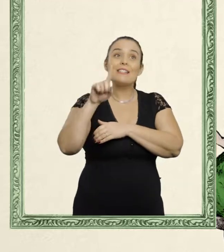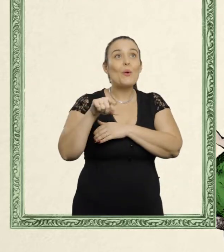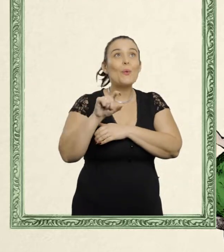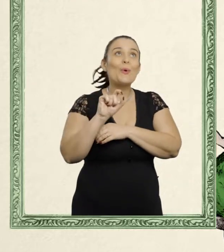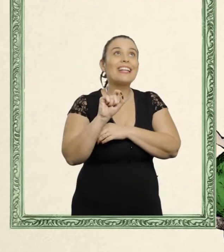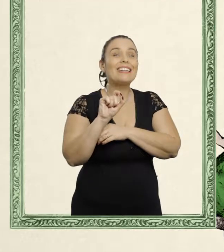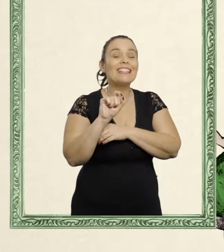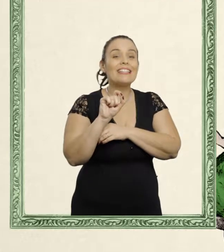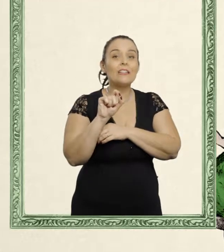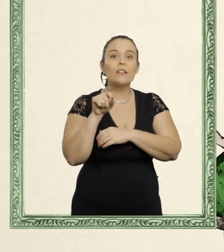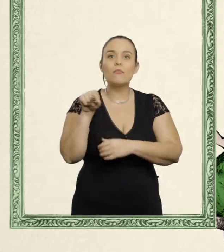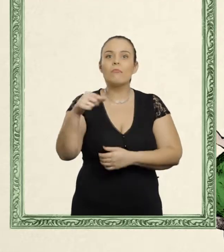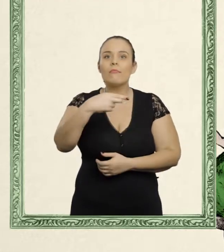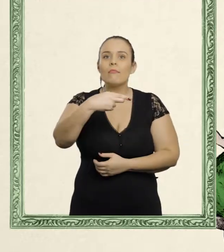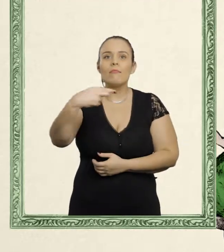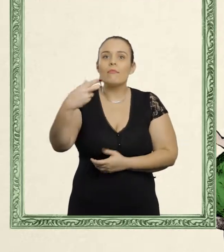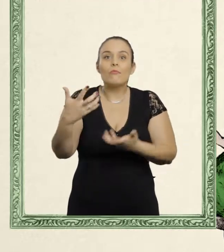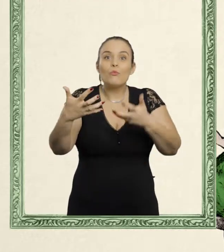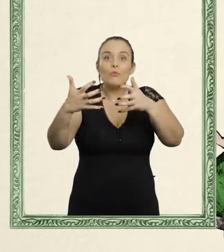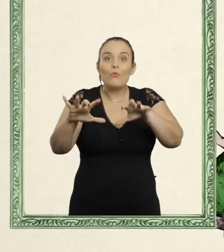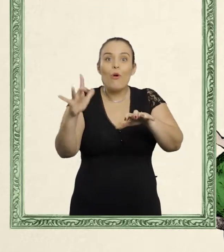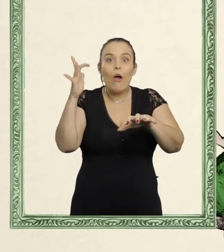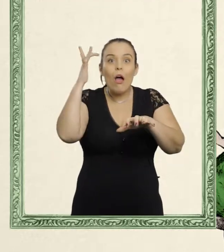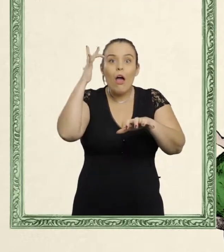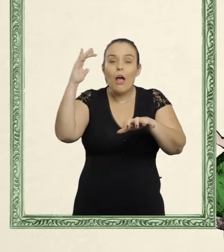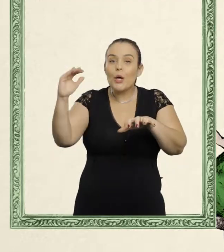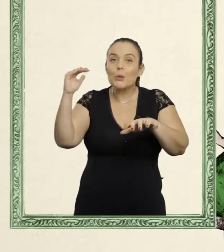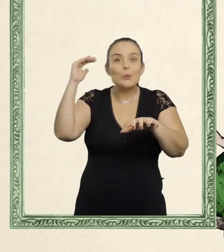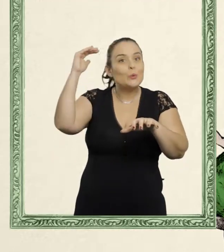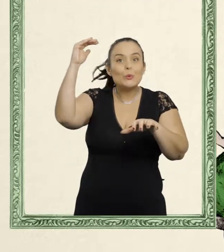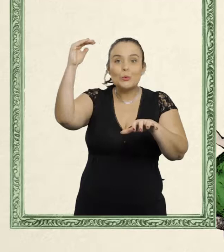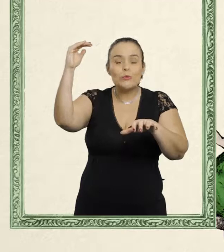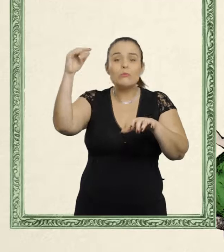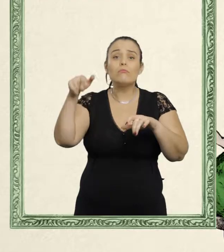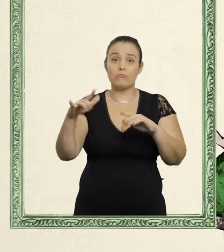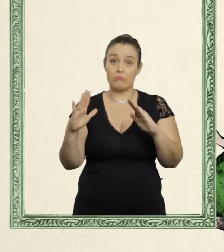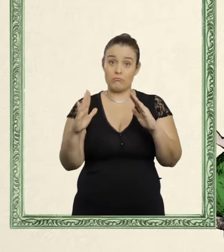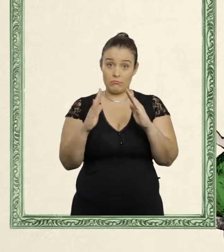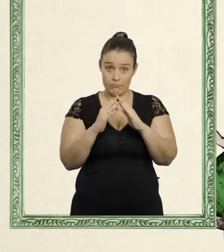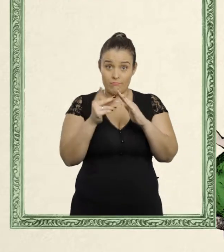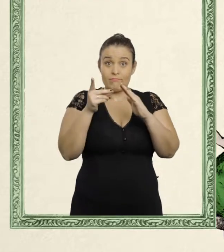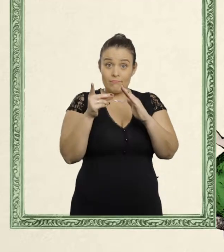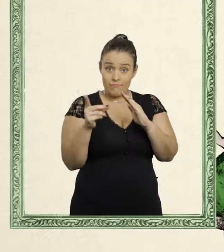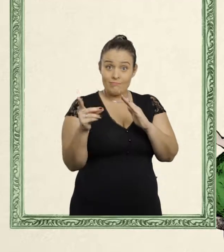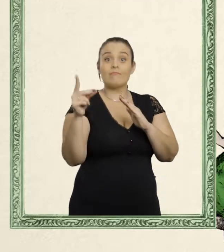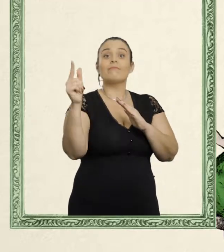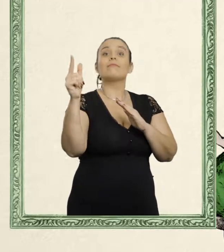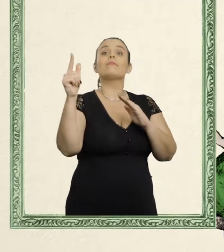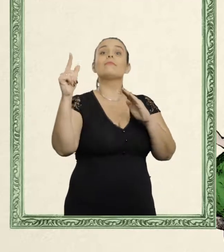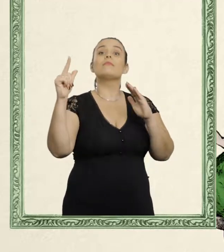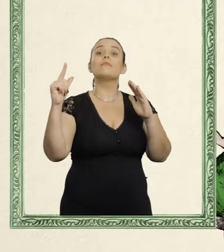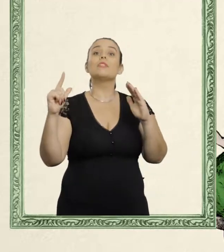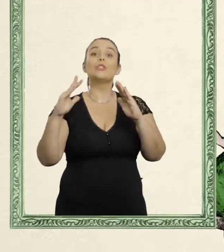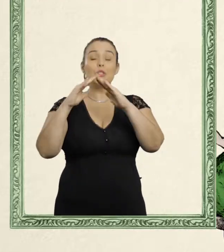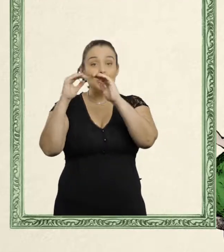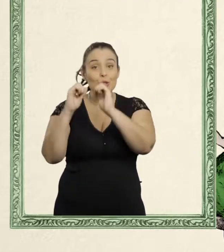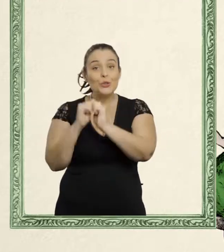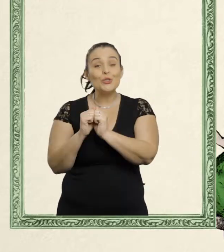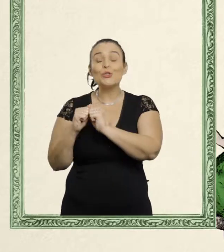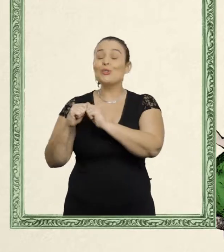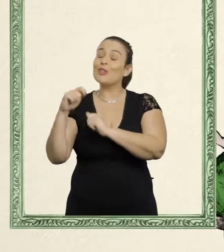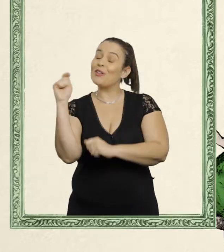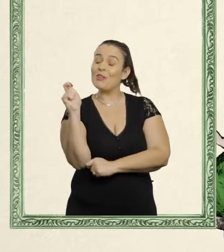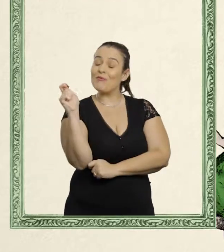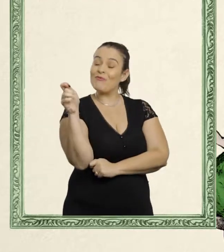crescesse. Peter não queria nunca ser adulto. Quando fugiu de casa, Peter viveu muito tempo